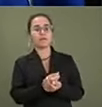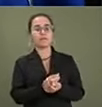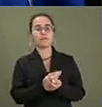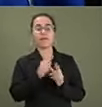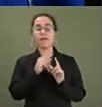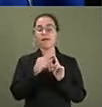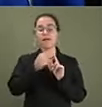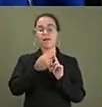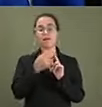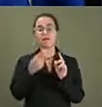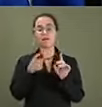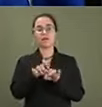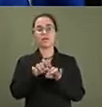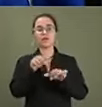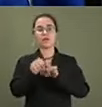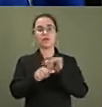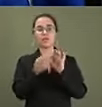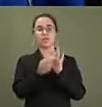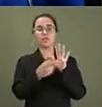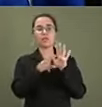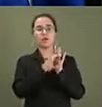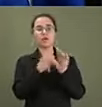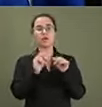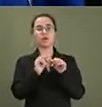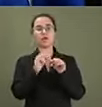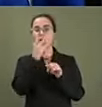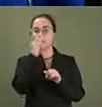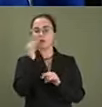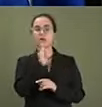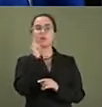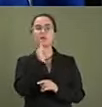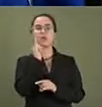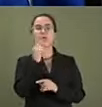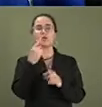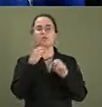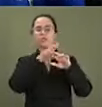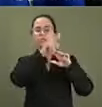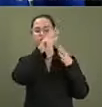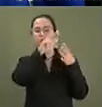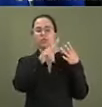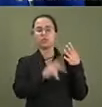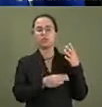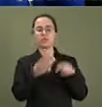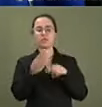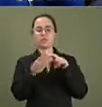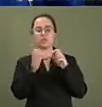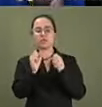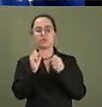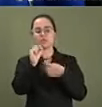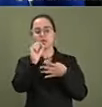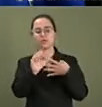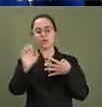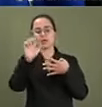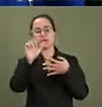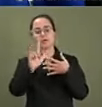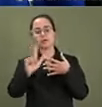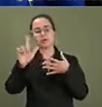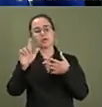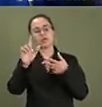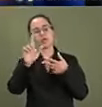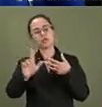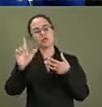que além disso aqui também outro projeto que eu fiz que eu acho que é de suma importância aí vai pro três poder tanto para o judiciário pro legislativo